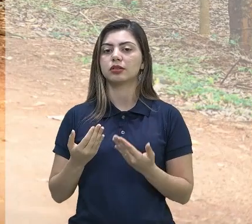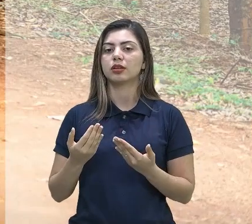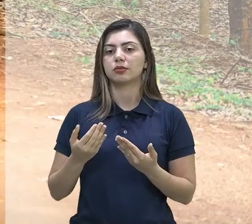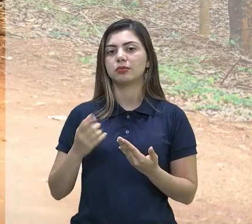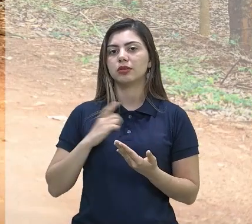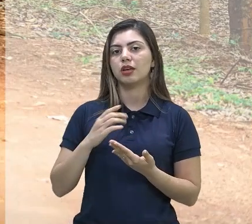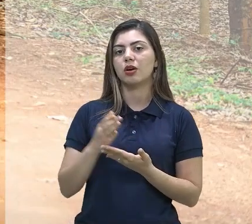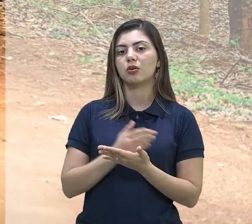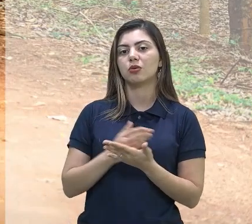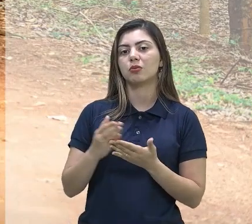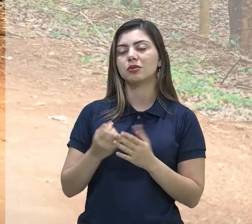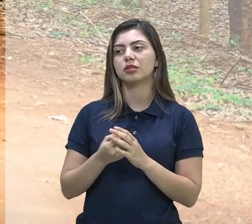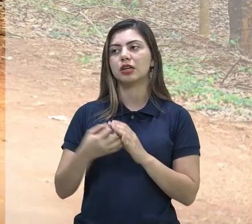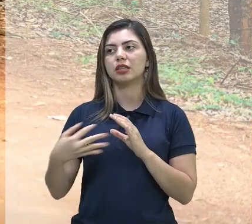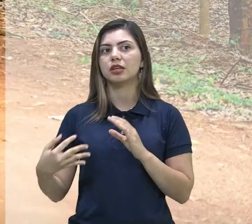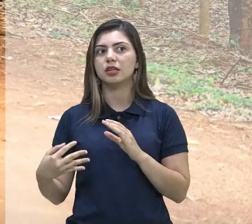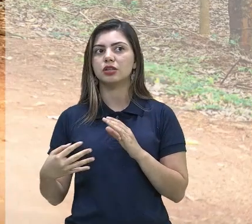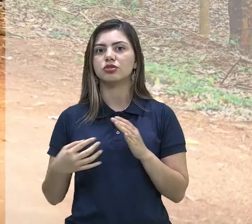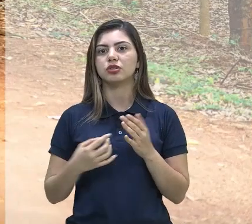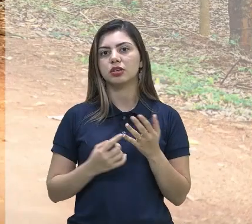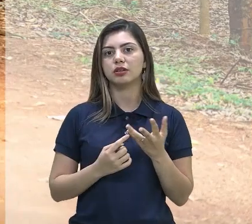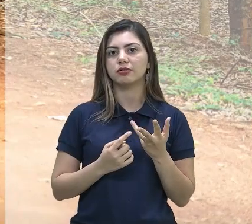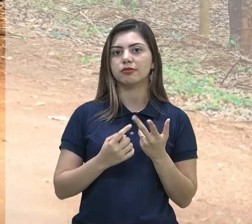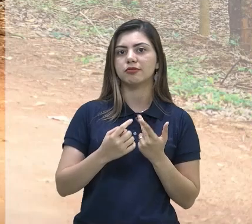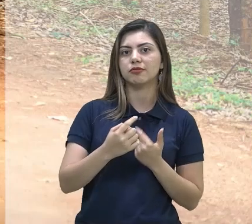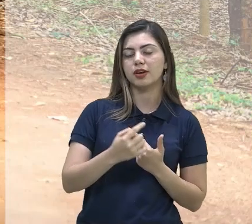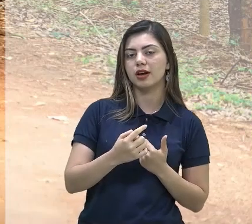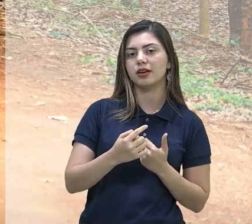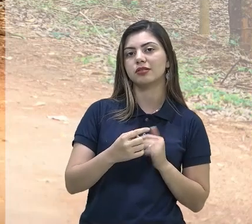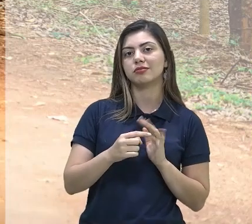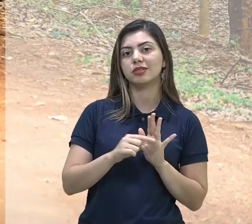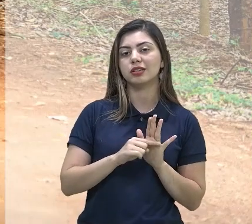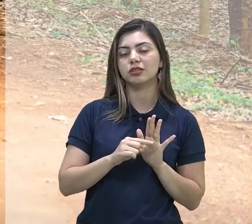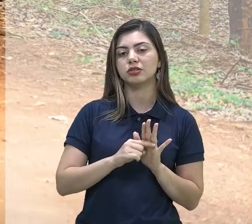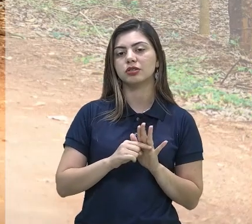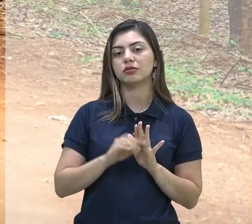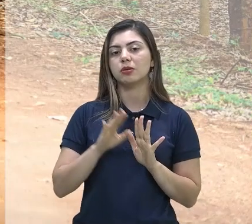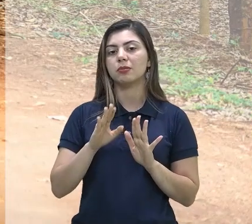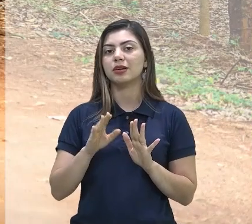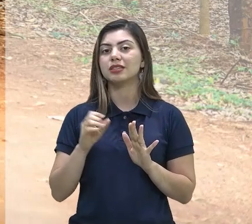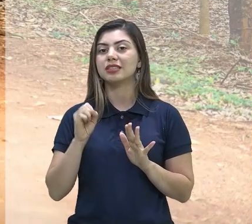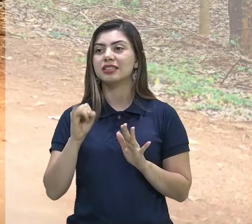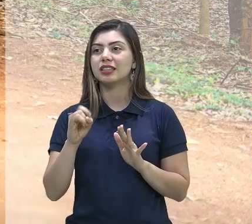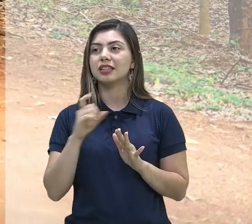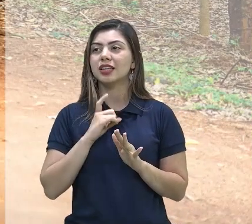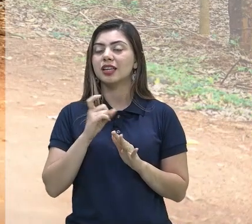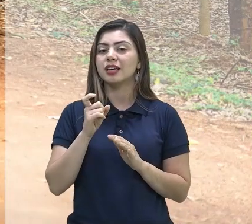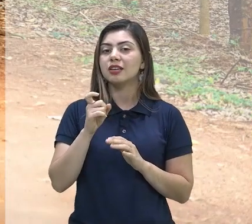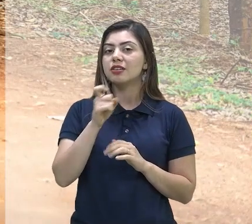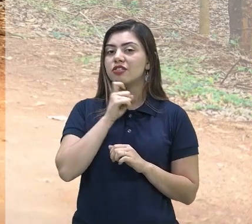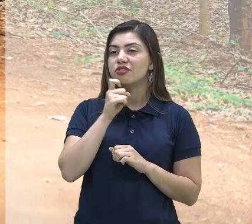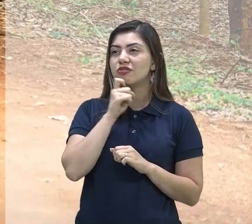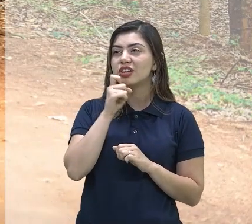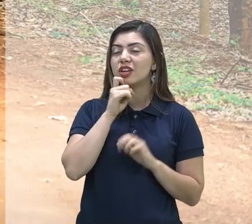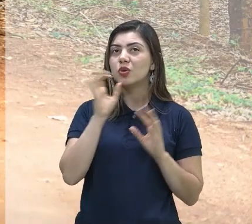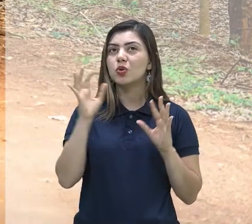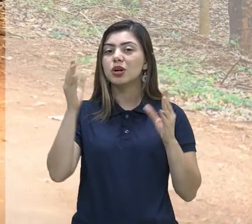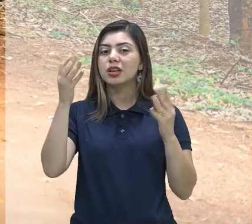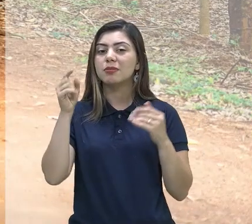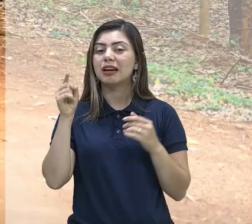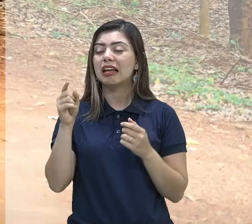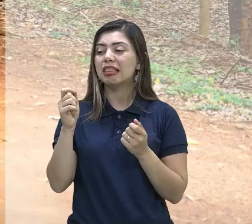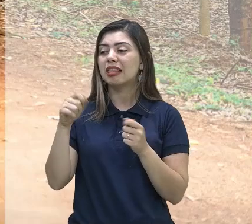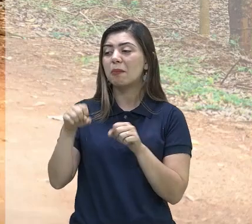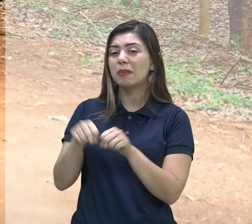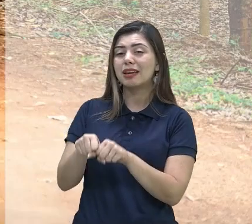probleminhas, mas desvantagem. Em dias frios, ela fica muito quebradiça.